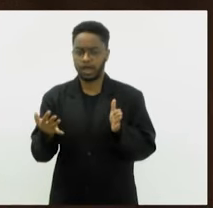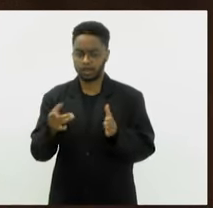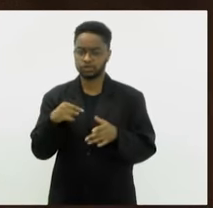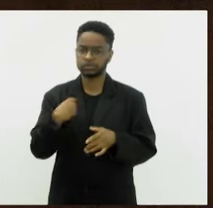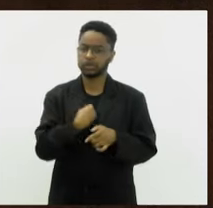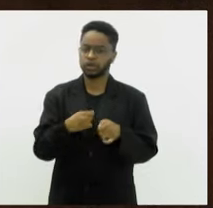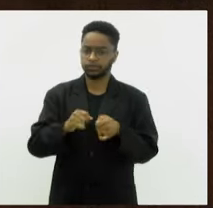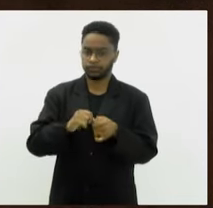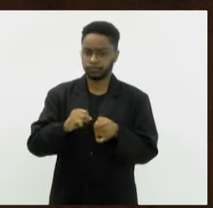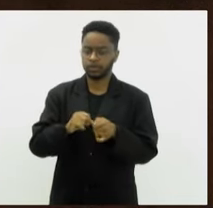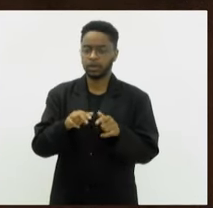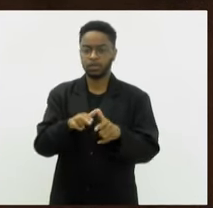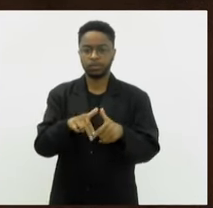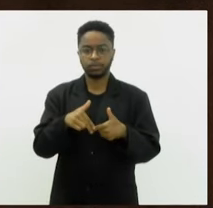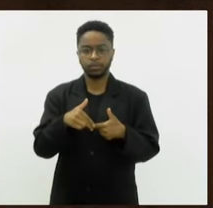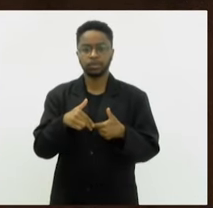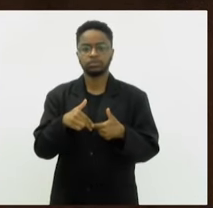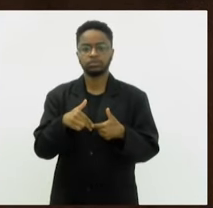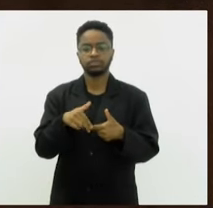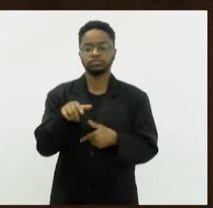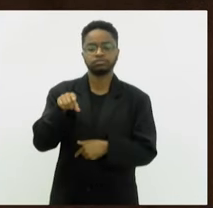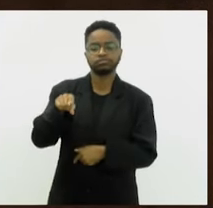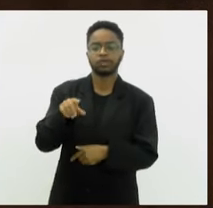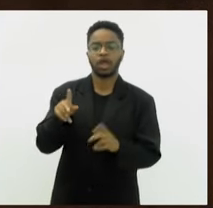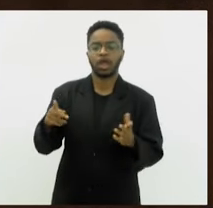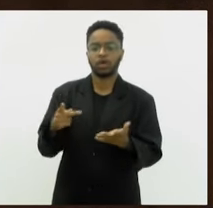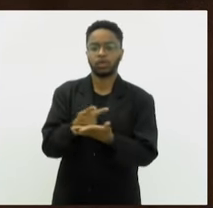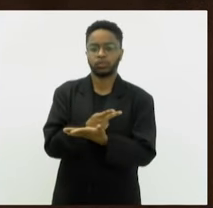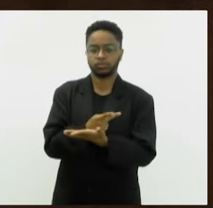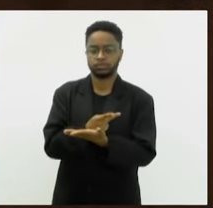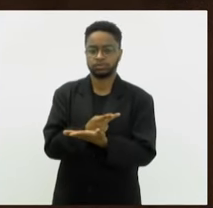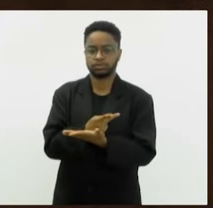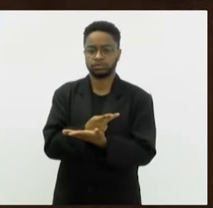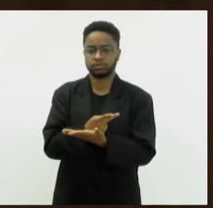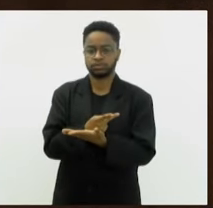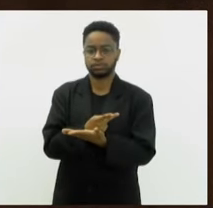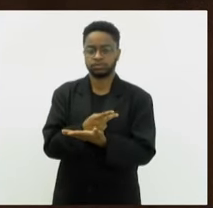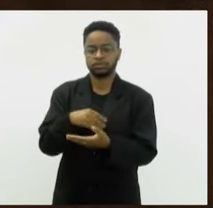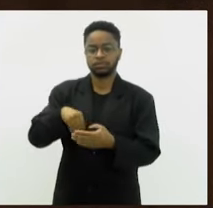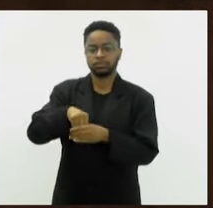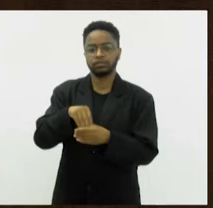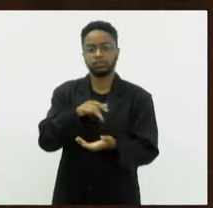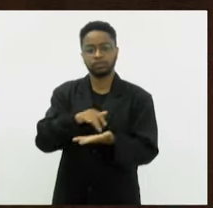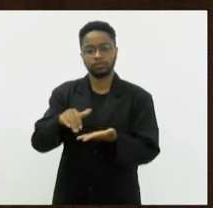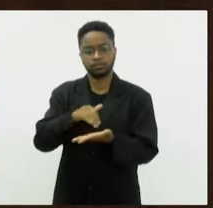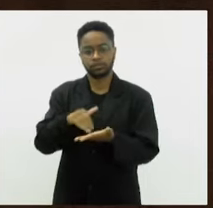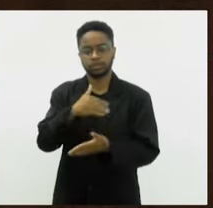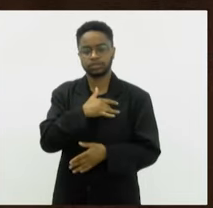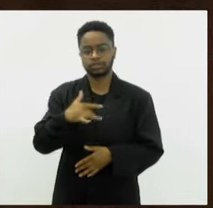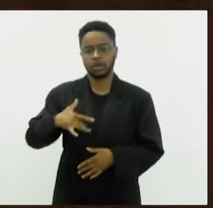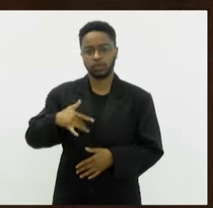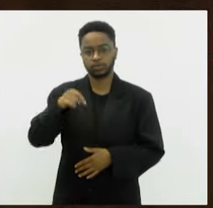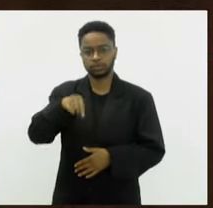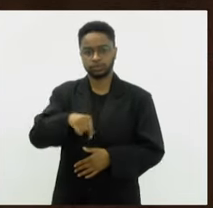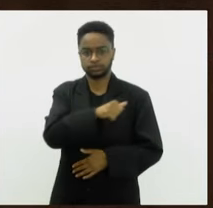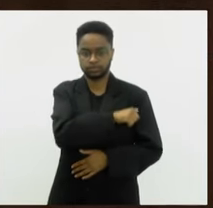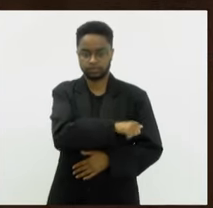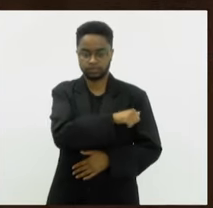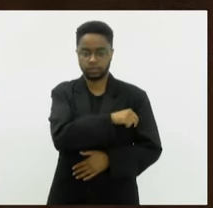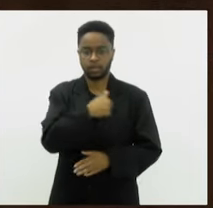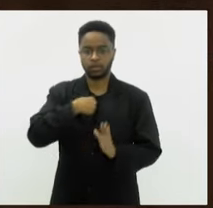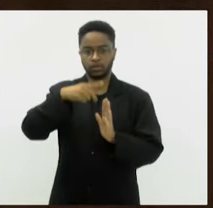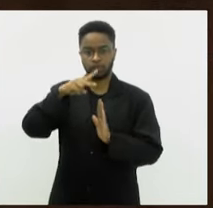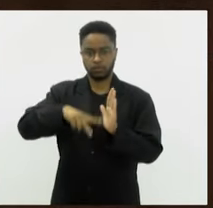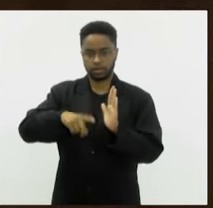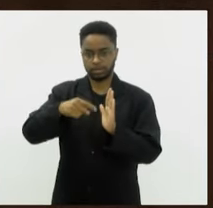dessa excrescência que tem acontecido na Secretaria de Saúde do Estado do Rio de Janeiro, eu vou ler aqui